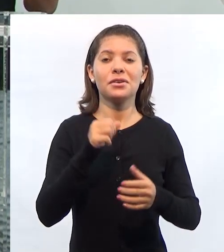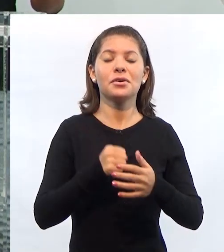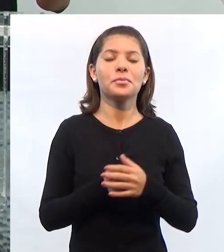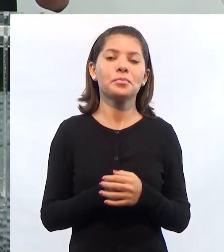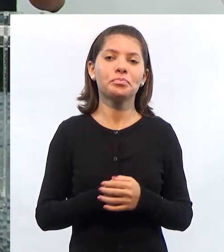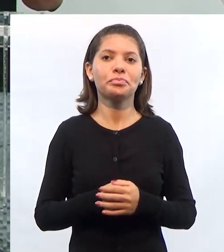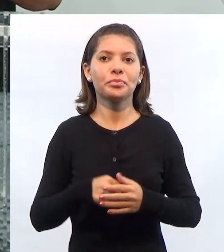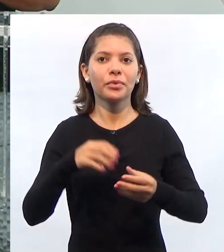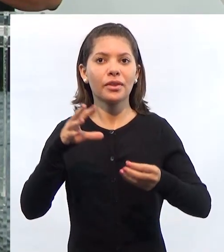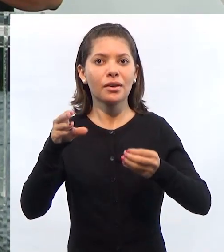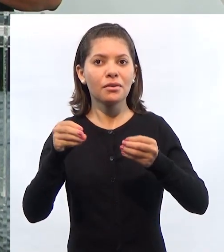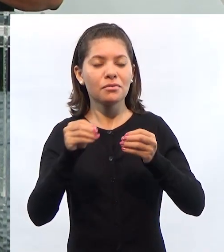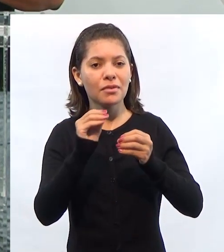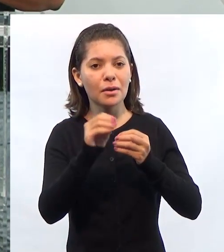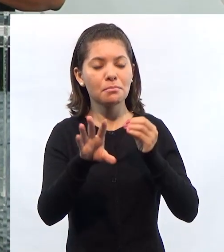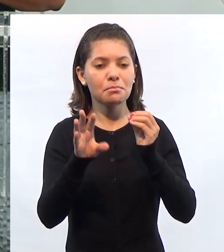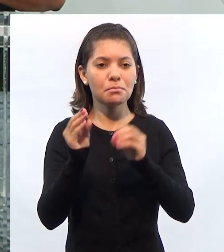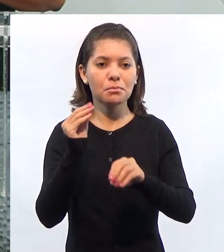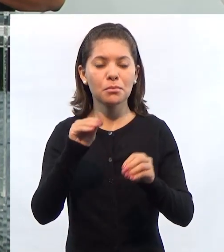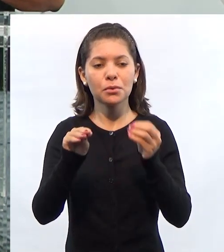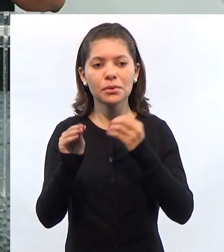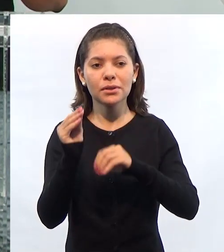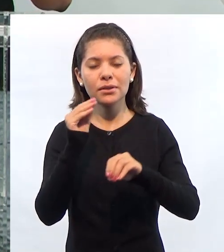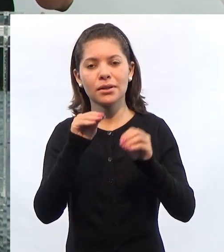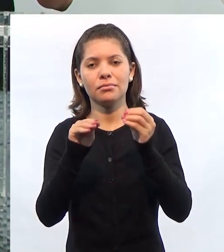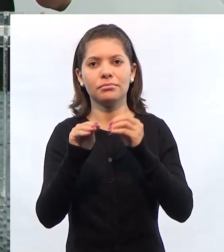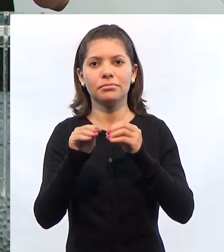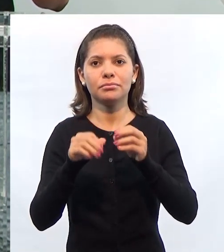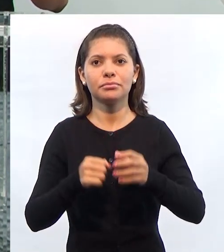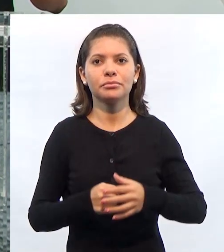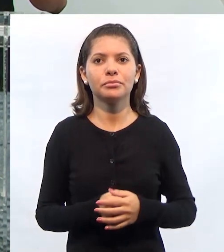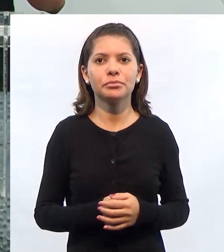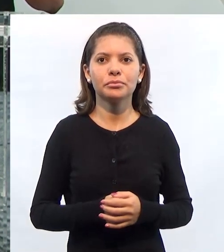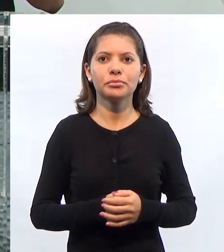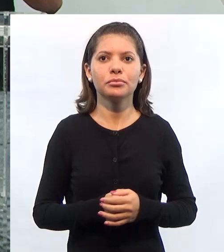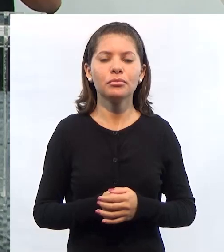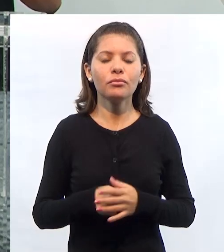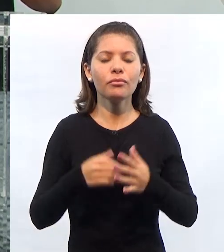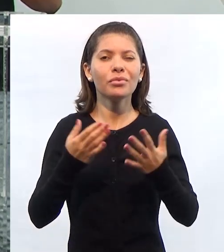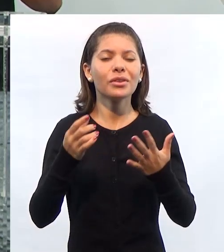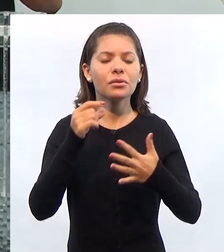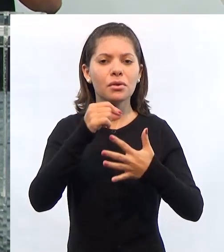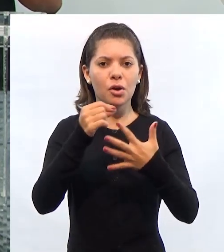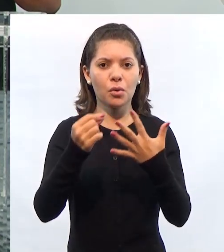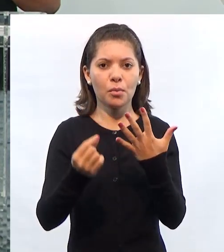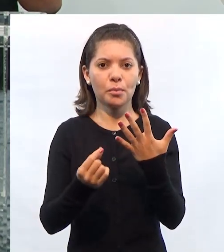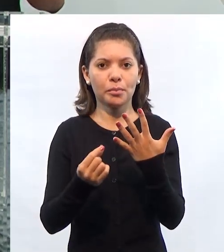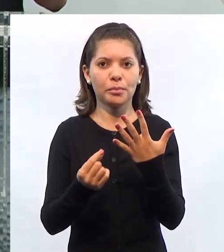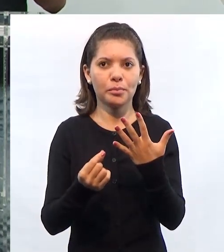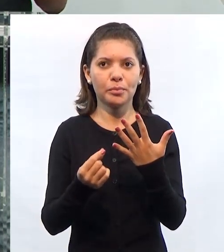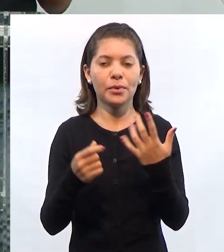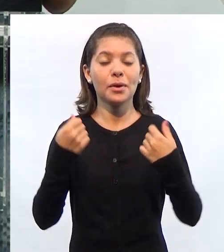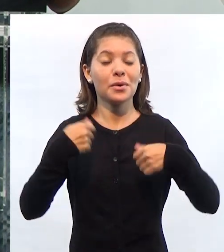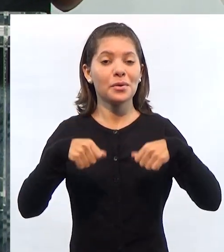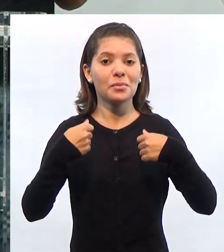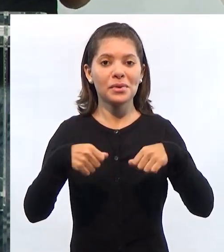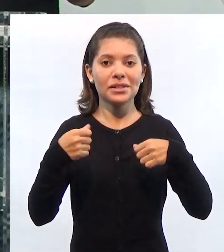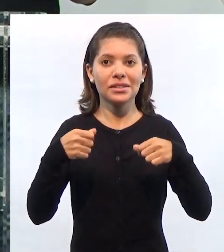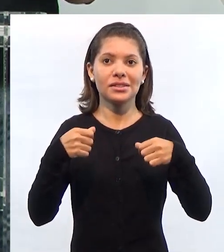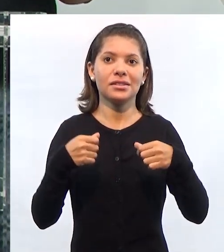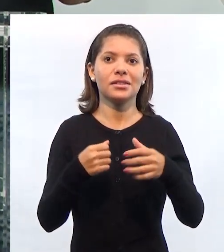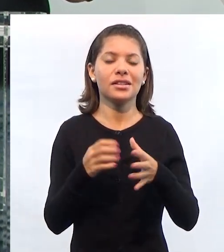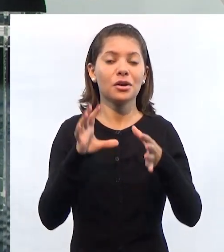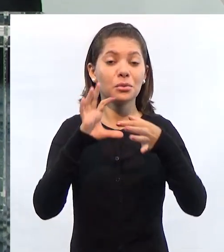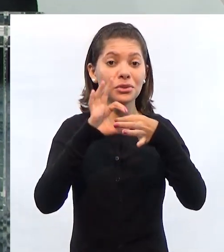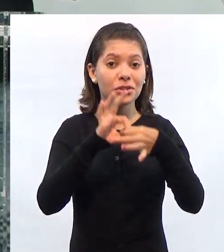montar ela no formato de um deck para piscina. Então, ela é um componente. Esse componente ainda precisa ser unido a